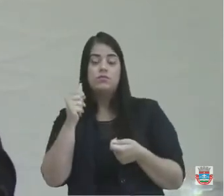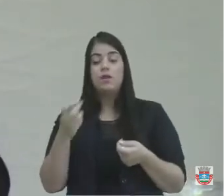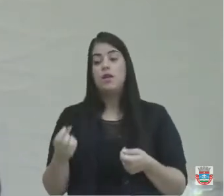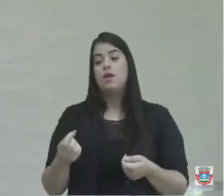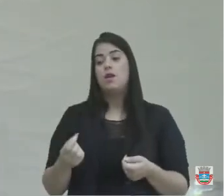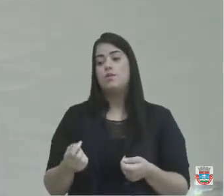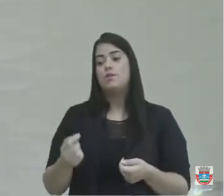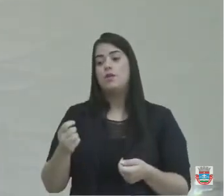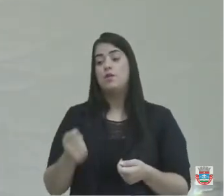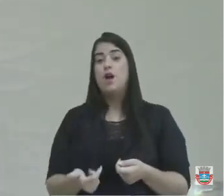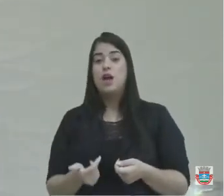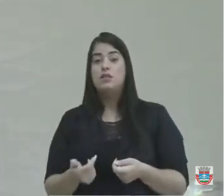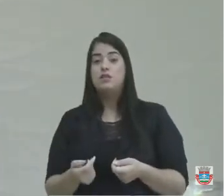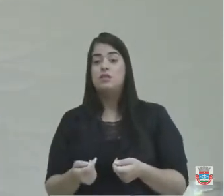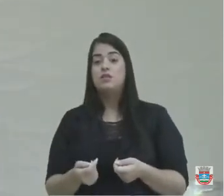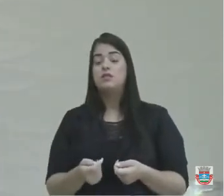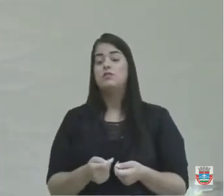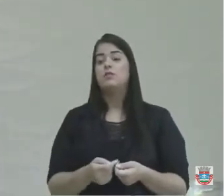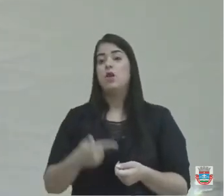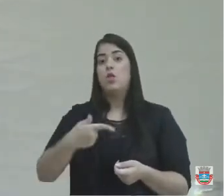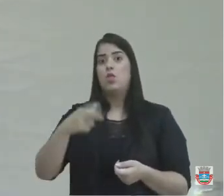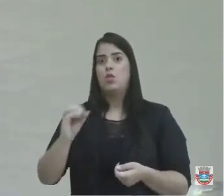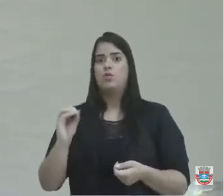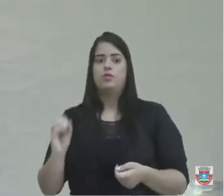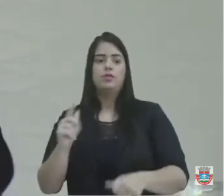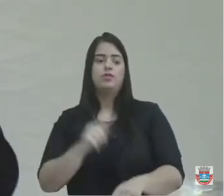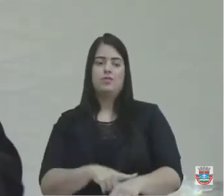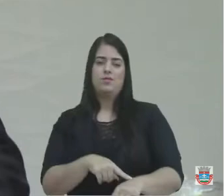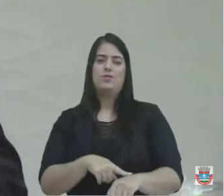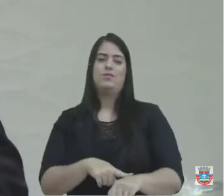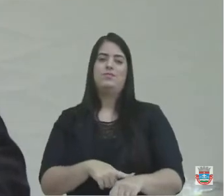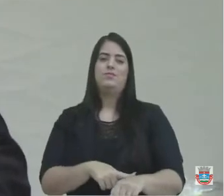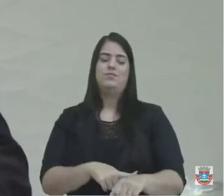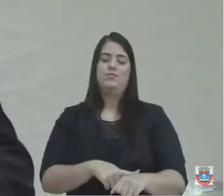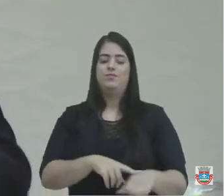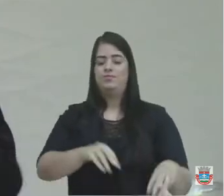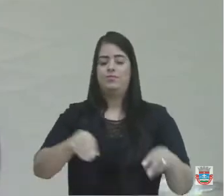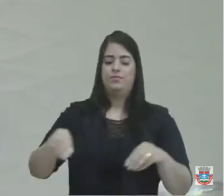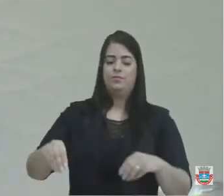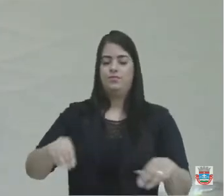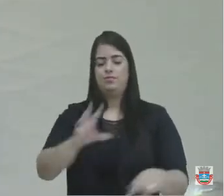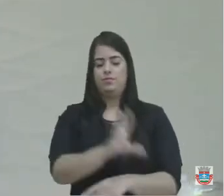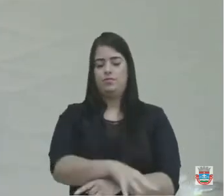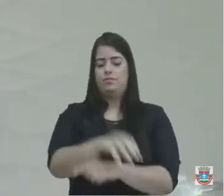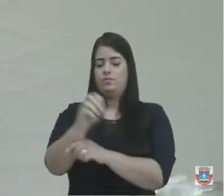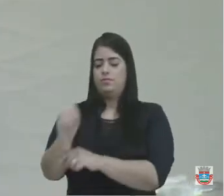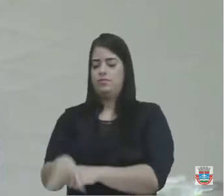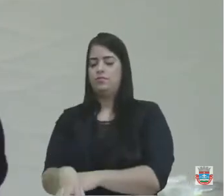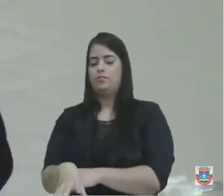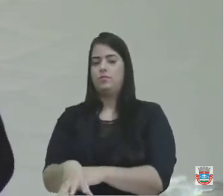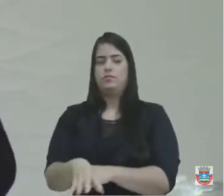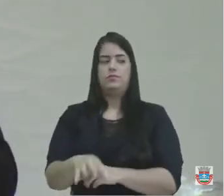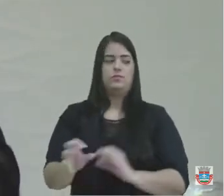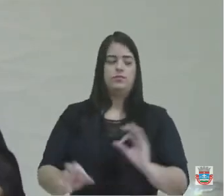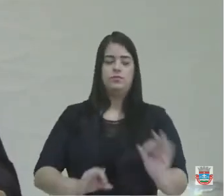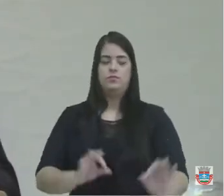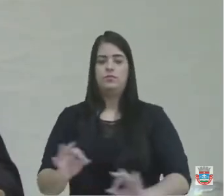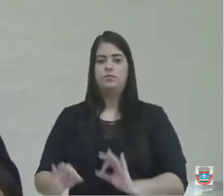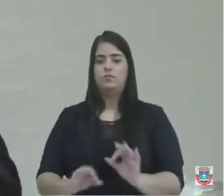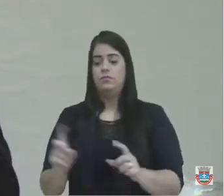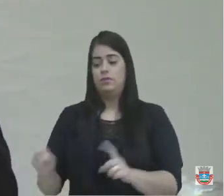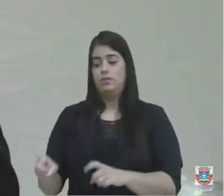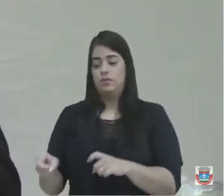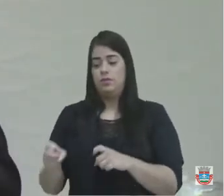200 horas de aração de terra para aquelas pessoas que mais precisam nas comunidades